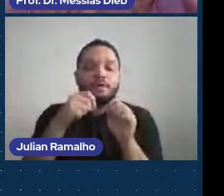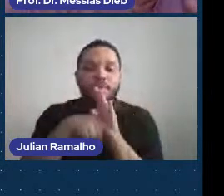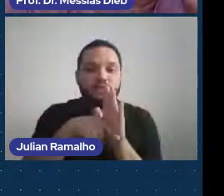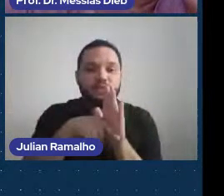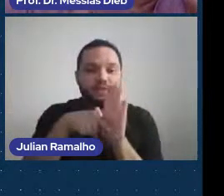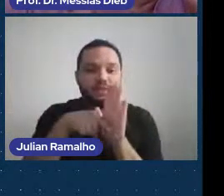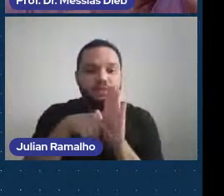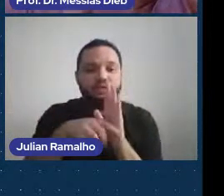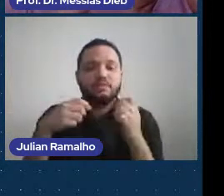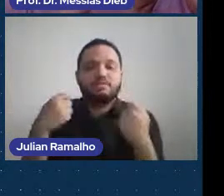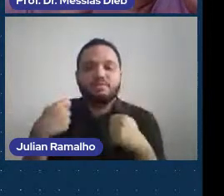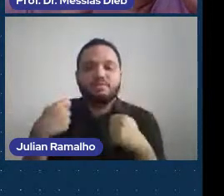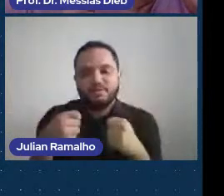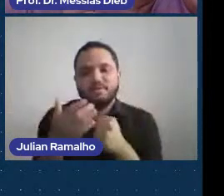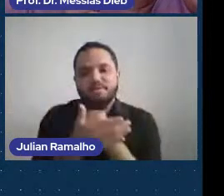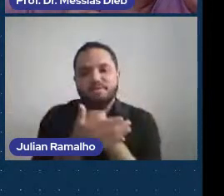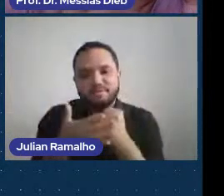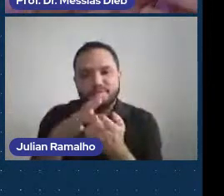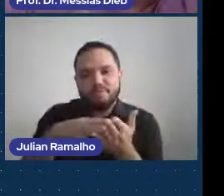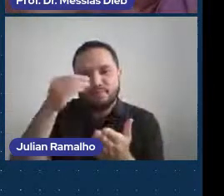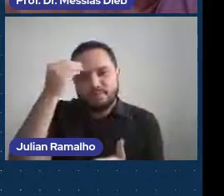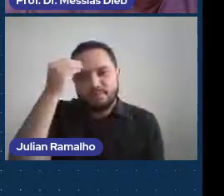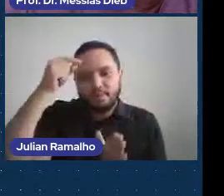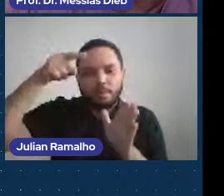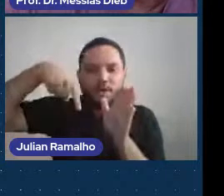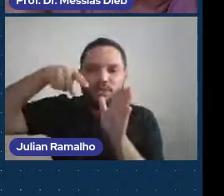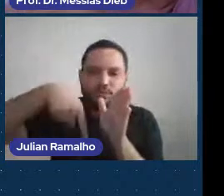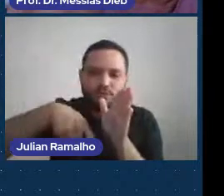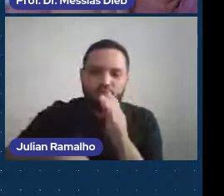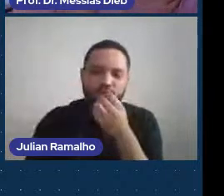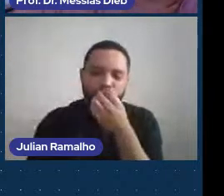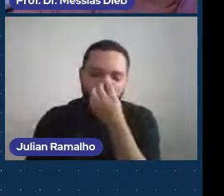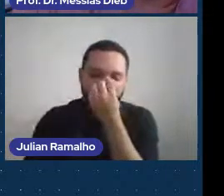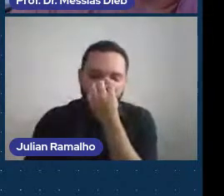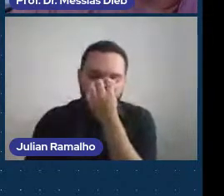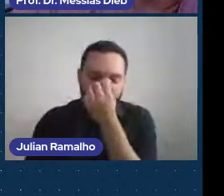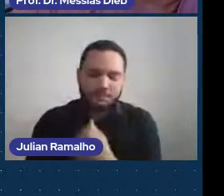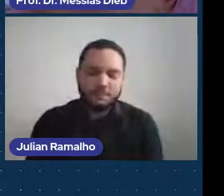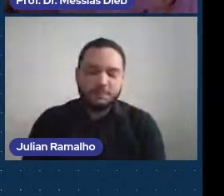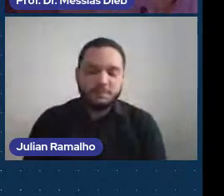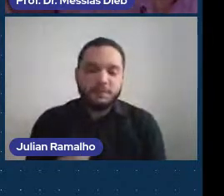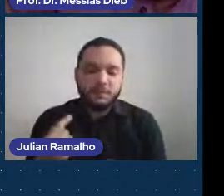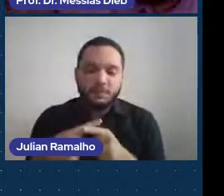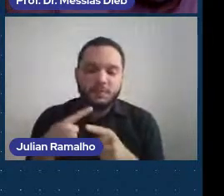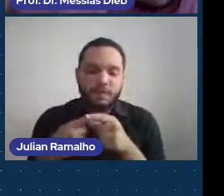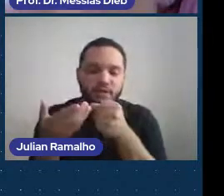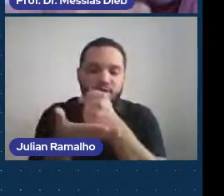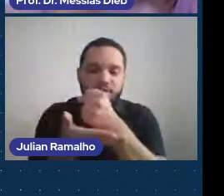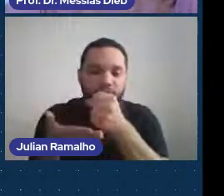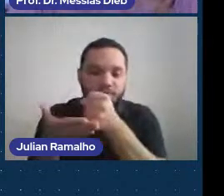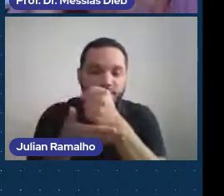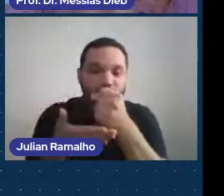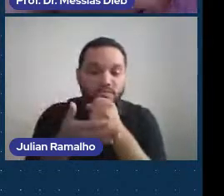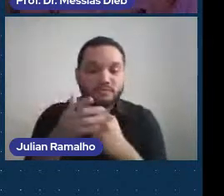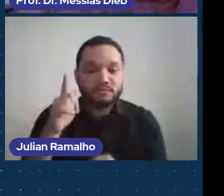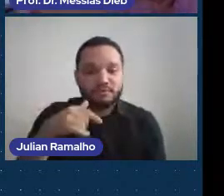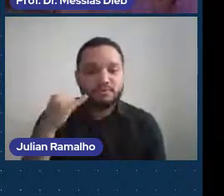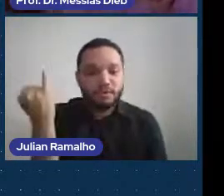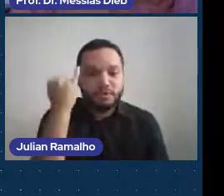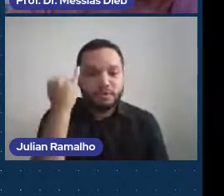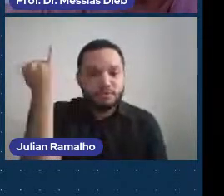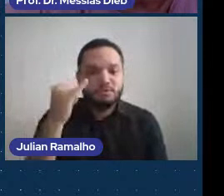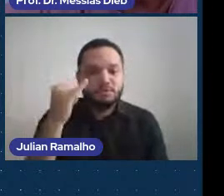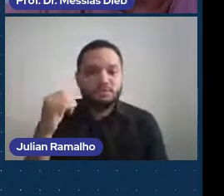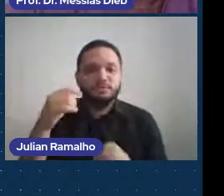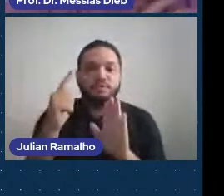esse embasamento teórico, né? Porque, inclusive, a fundamentação teórica é um elemento importante da constituição do